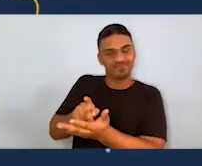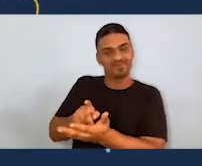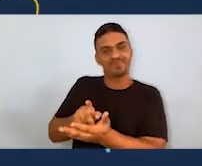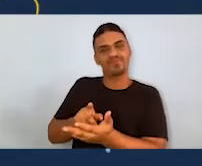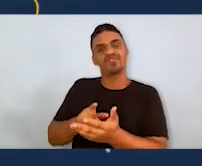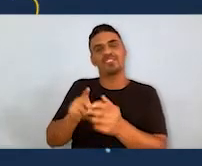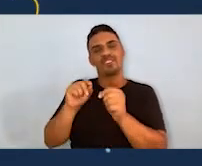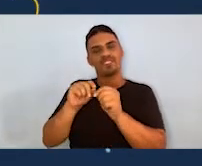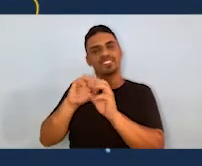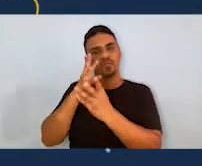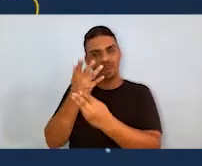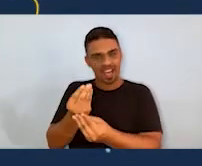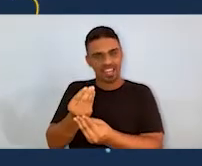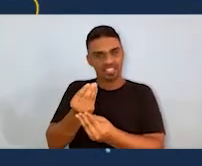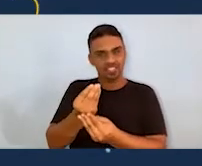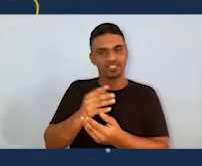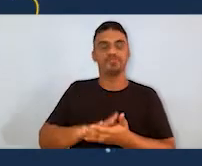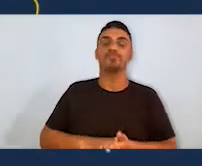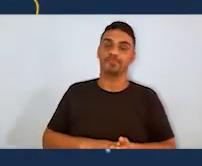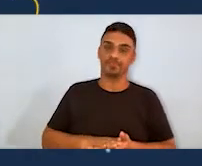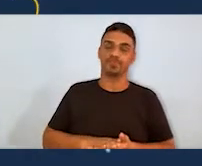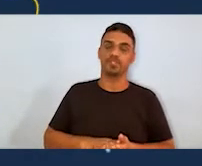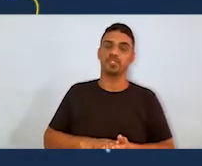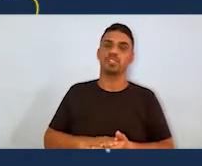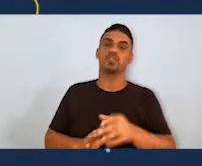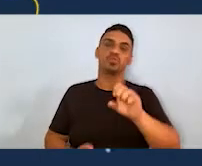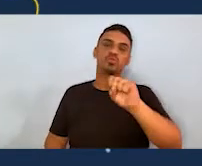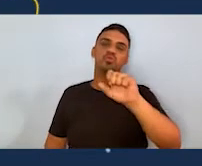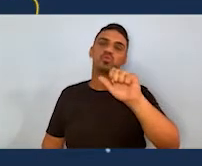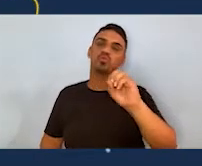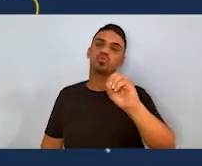colocar uma arte. Então, a gente vai fazer o quê? A gente vai sombrear